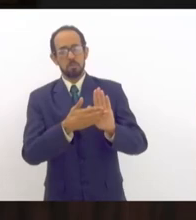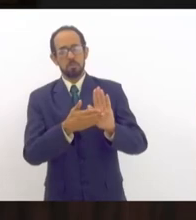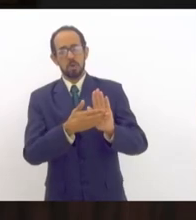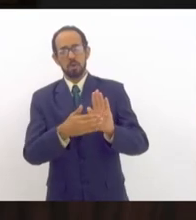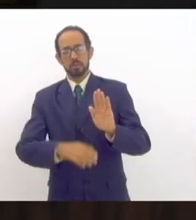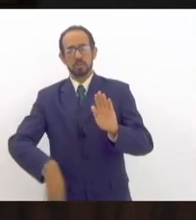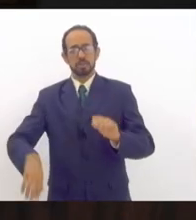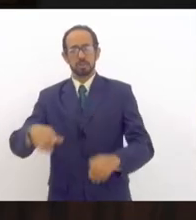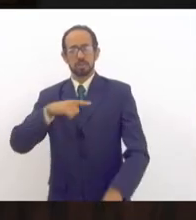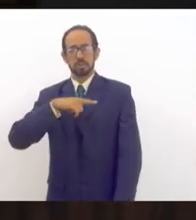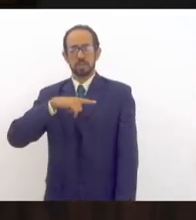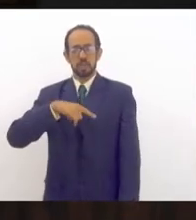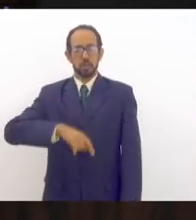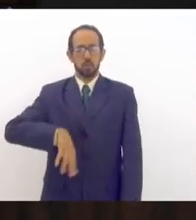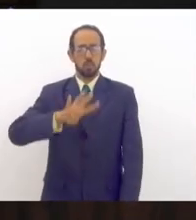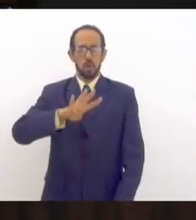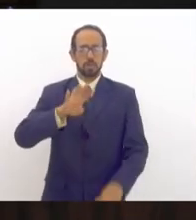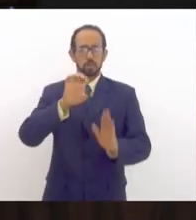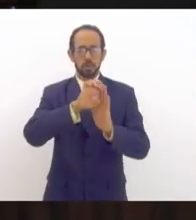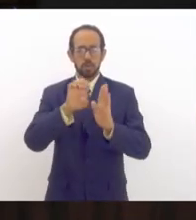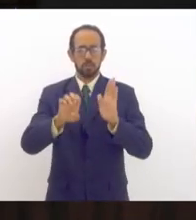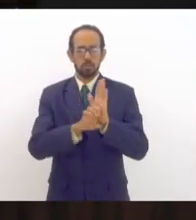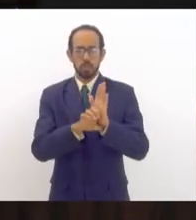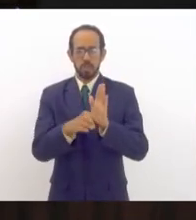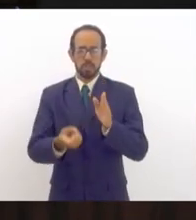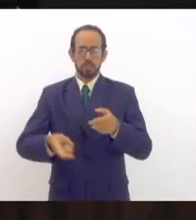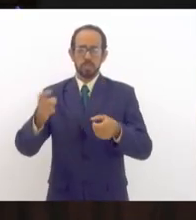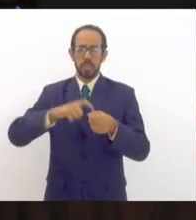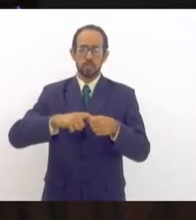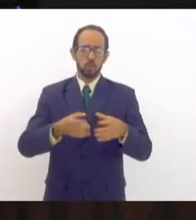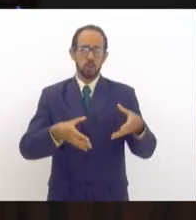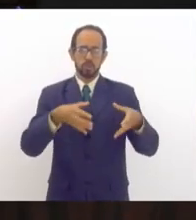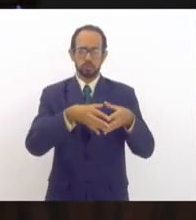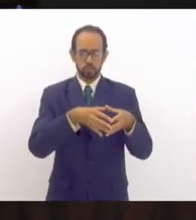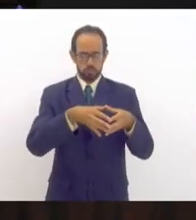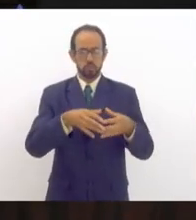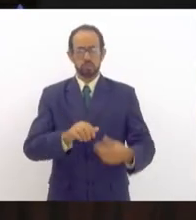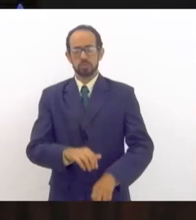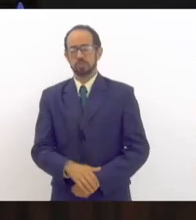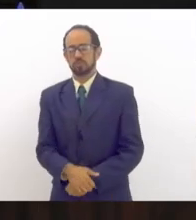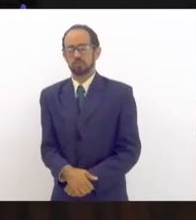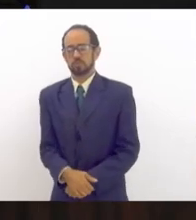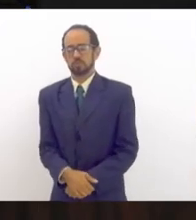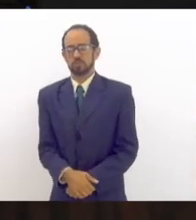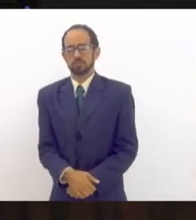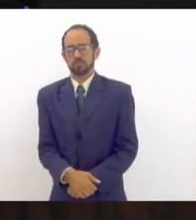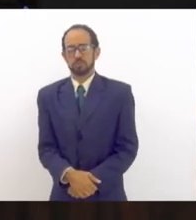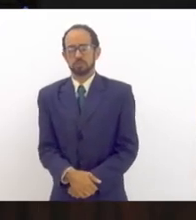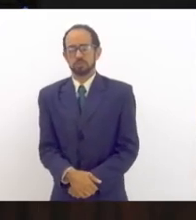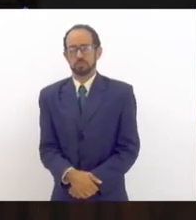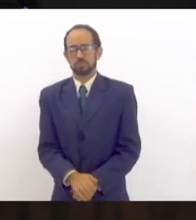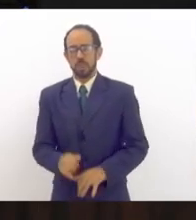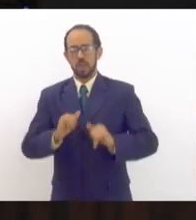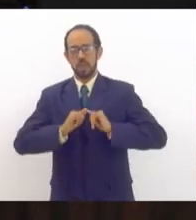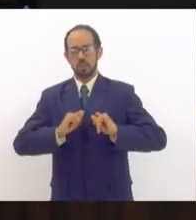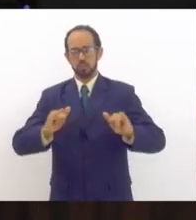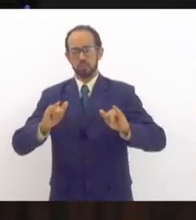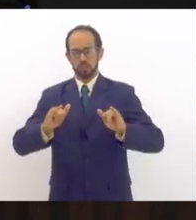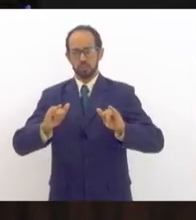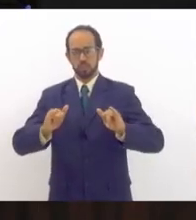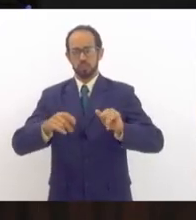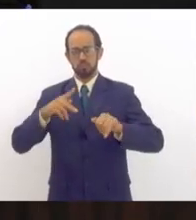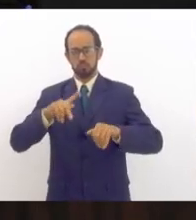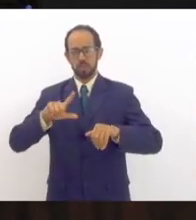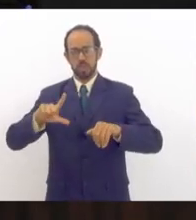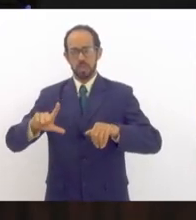apresente proposta recebeu quatro emendas e retorna já as comissões anuncio projeto